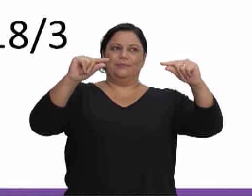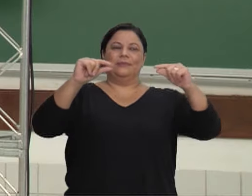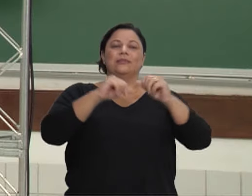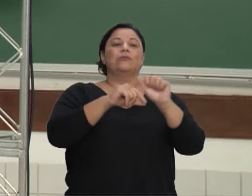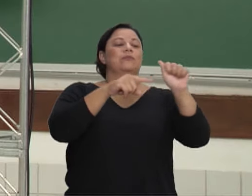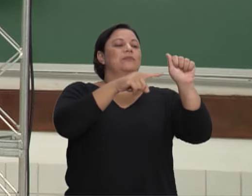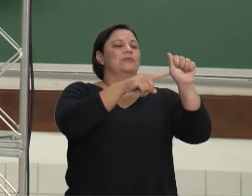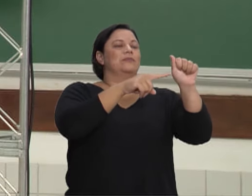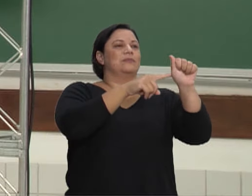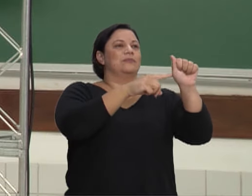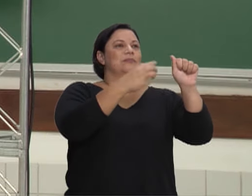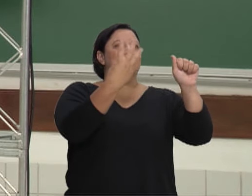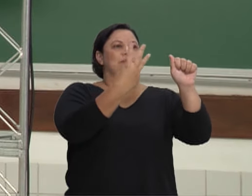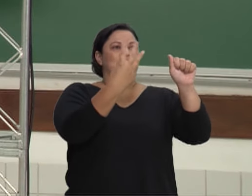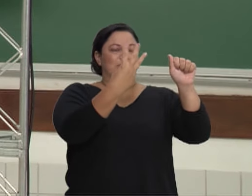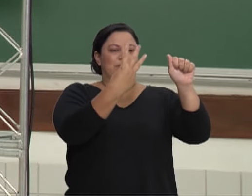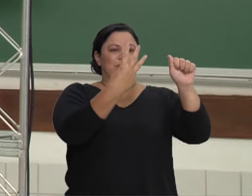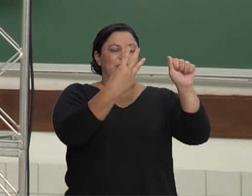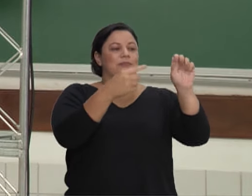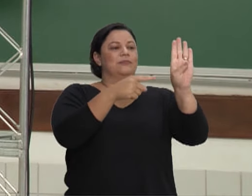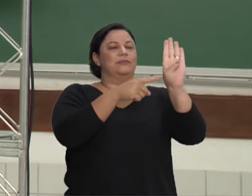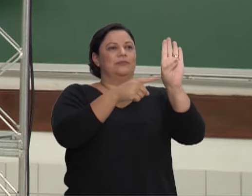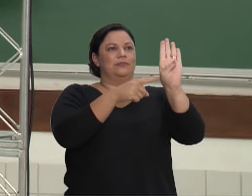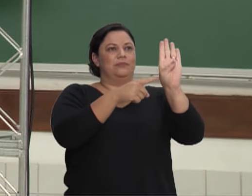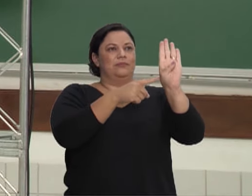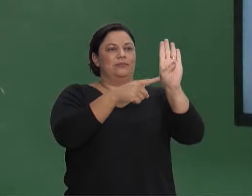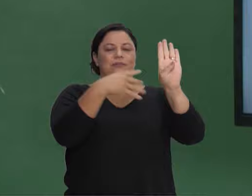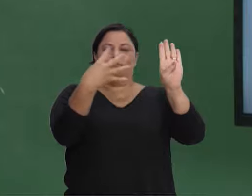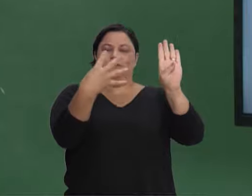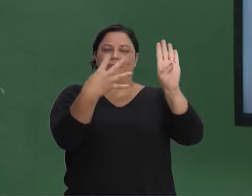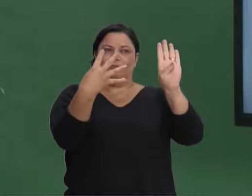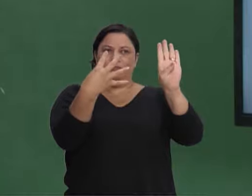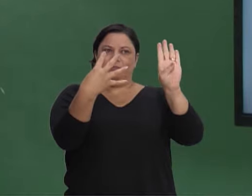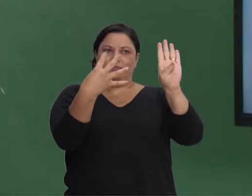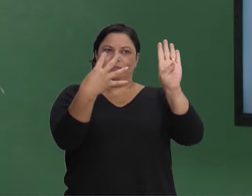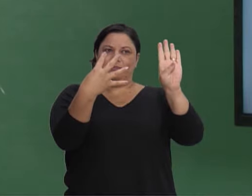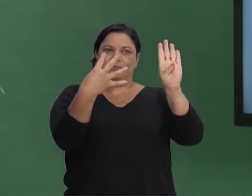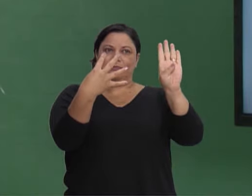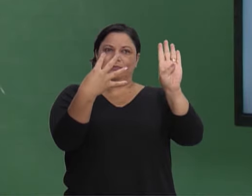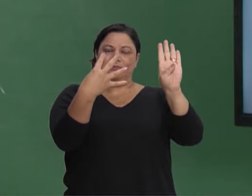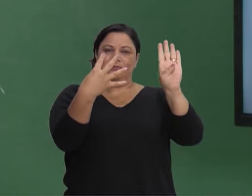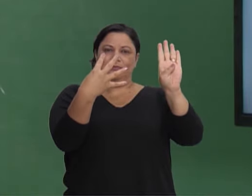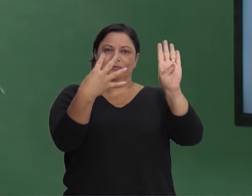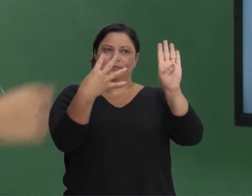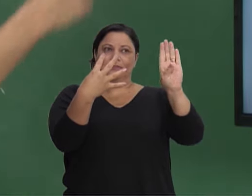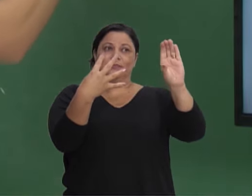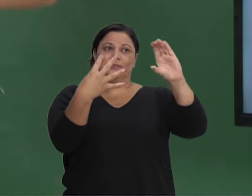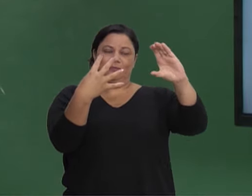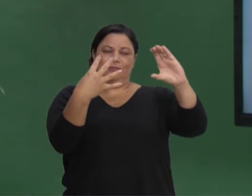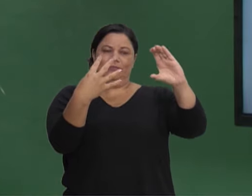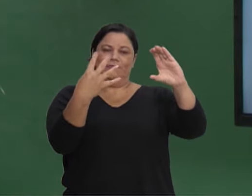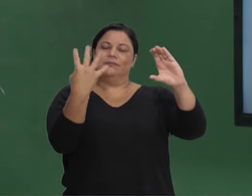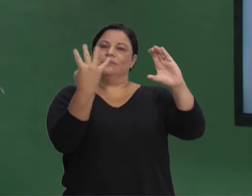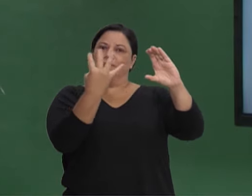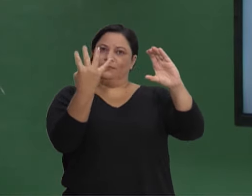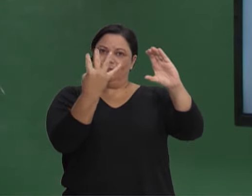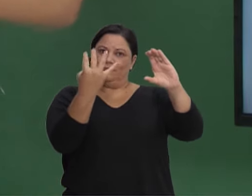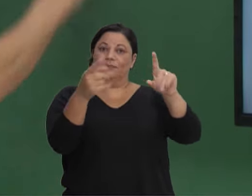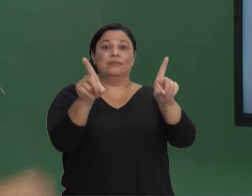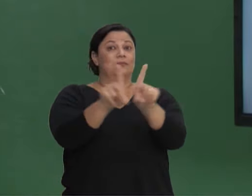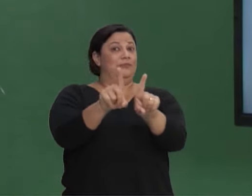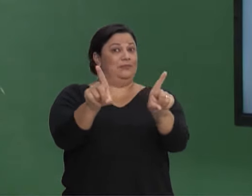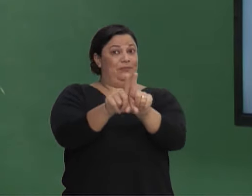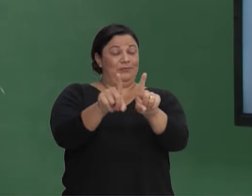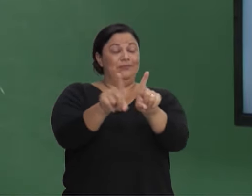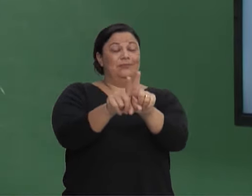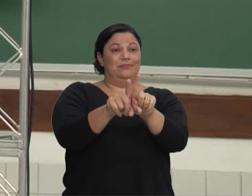ser 3, o b vai ser 4 e o c vai ser 4 também.